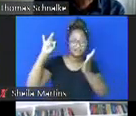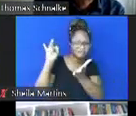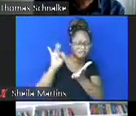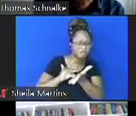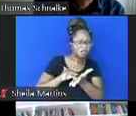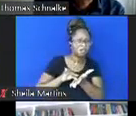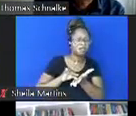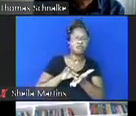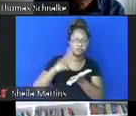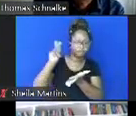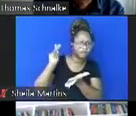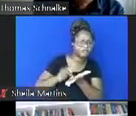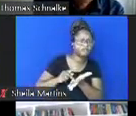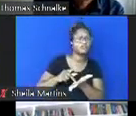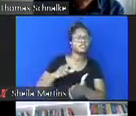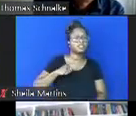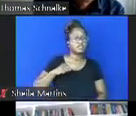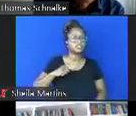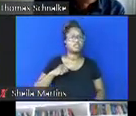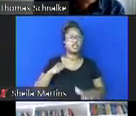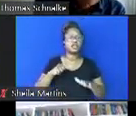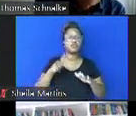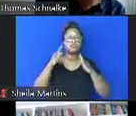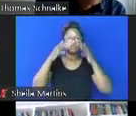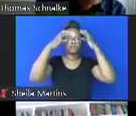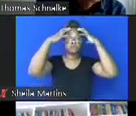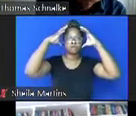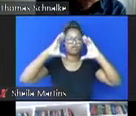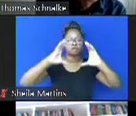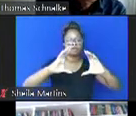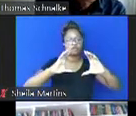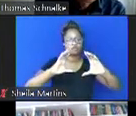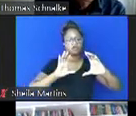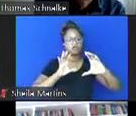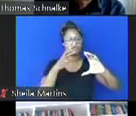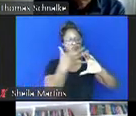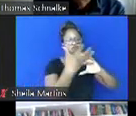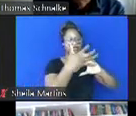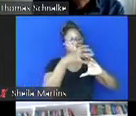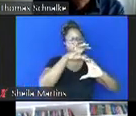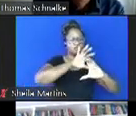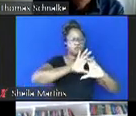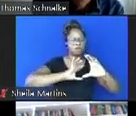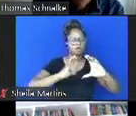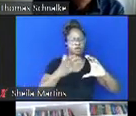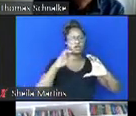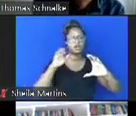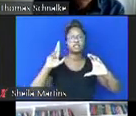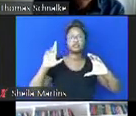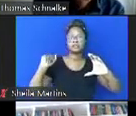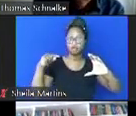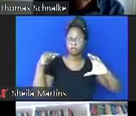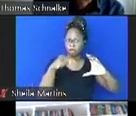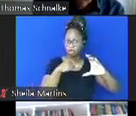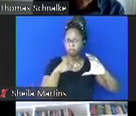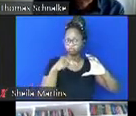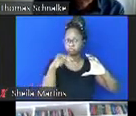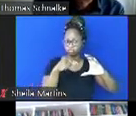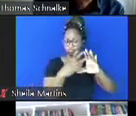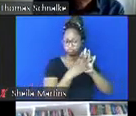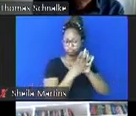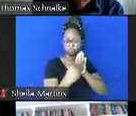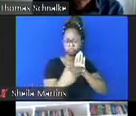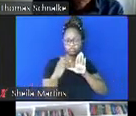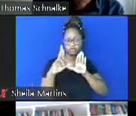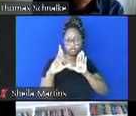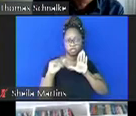qual estruturas anatômicas foram representadas em cera. Agora, entretanto, quando